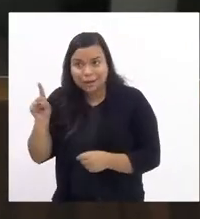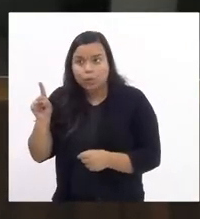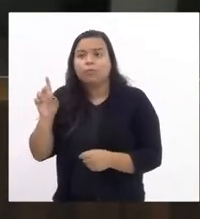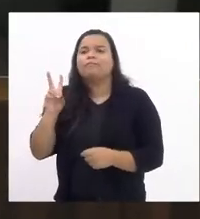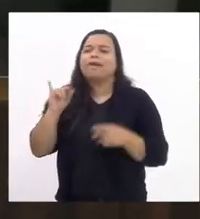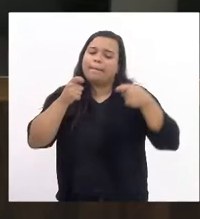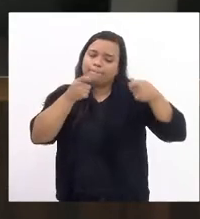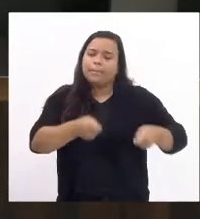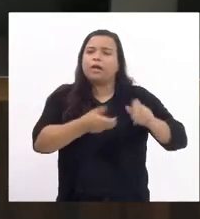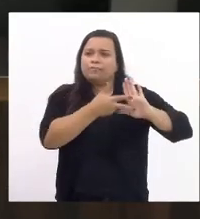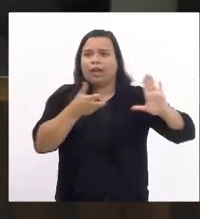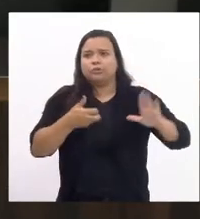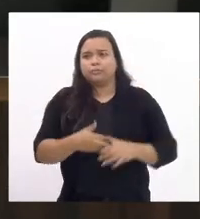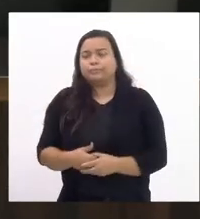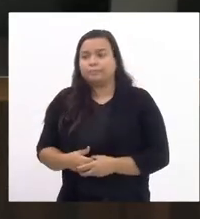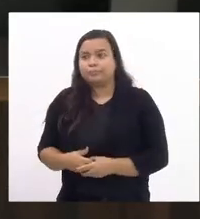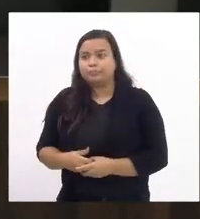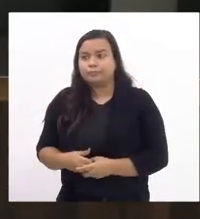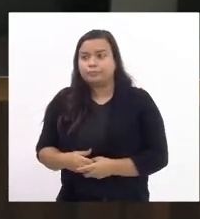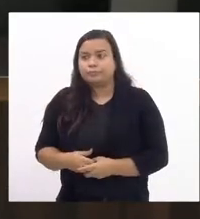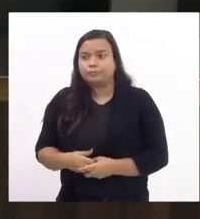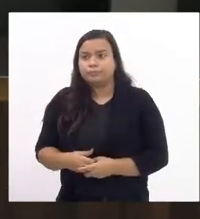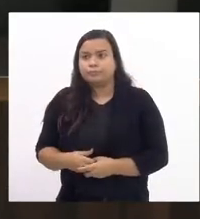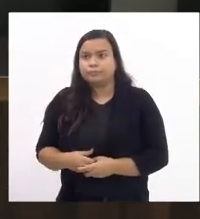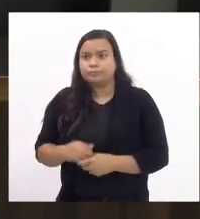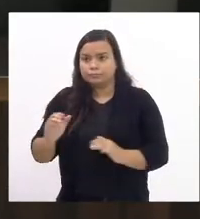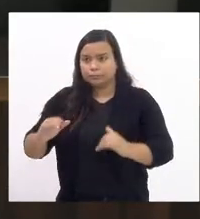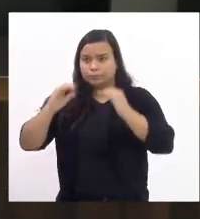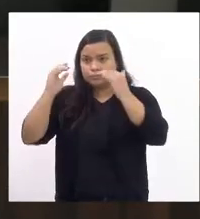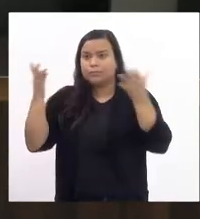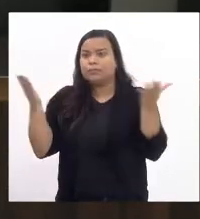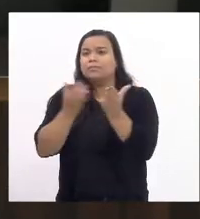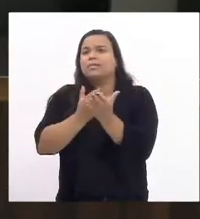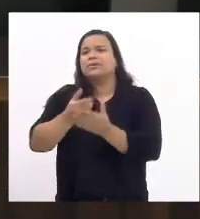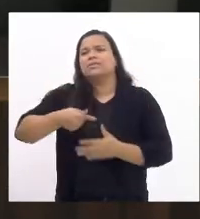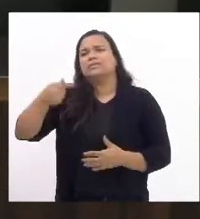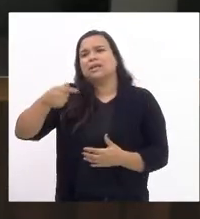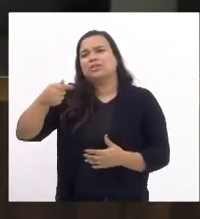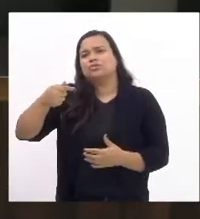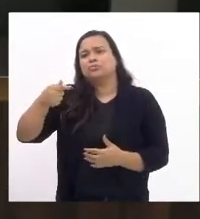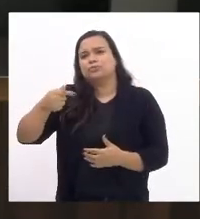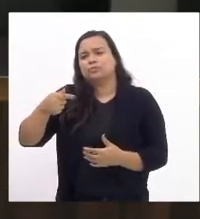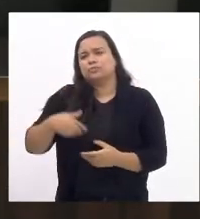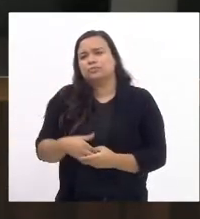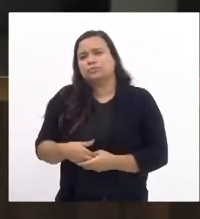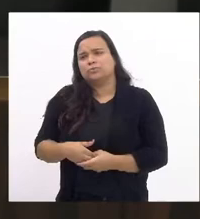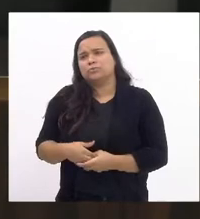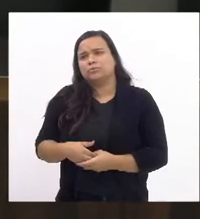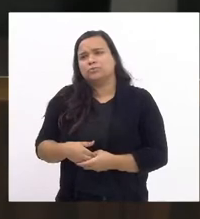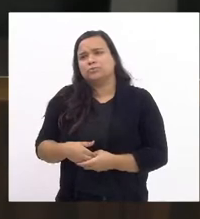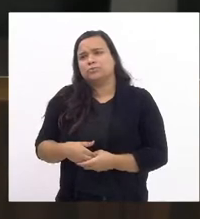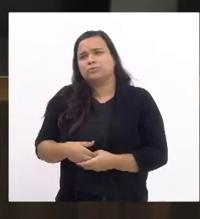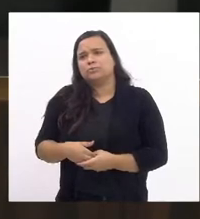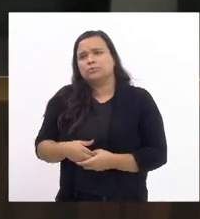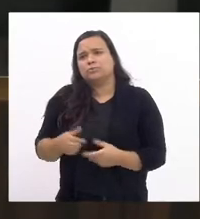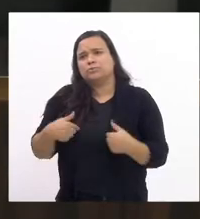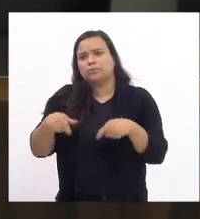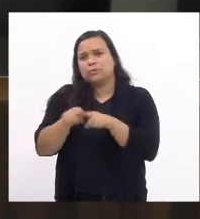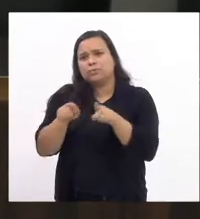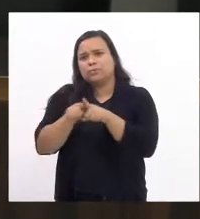presidente. Vossa Excelência agora introduziu o sétimo. Não, é porque estava... Sim, sim. Eu também só quero lembrar, Vossa